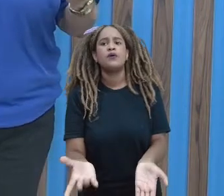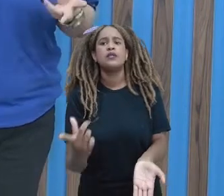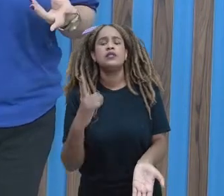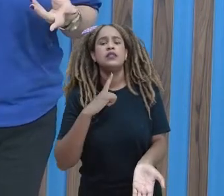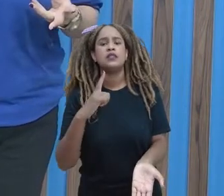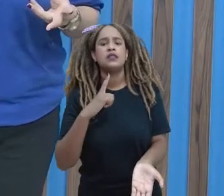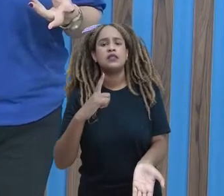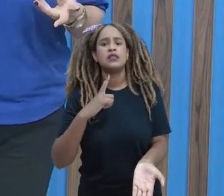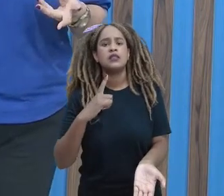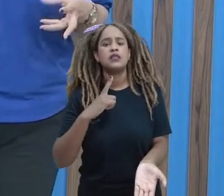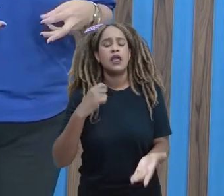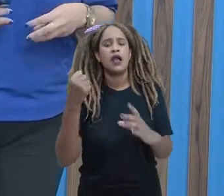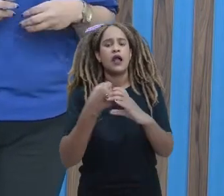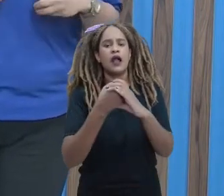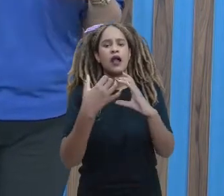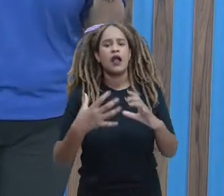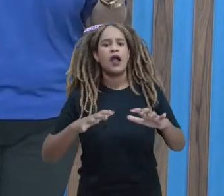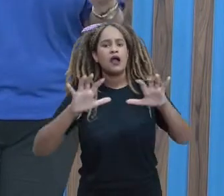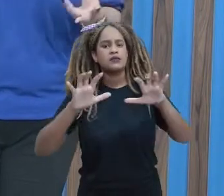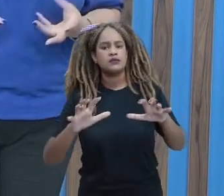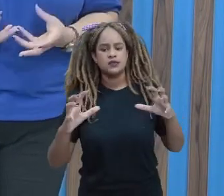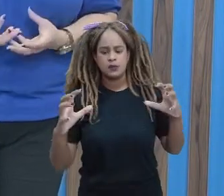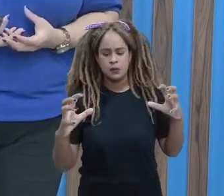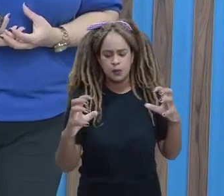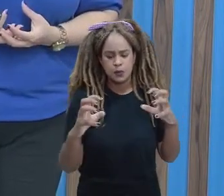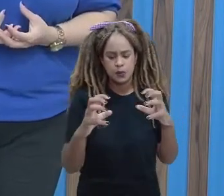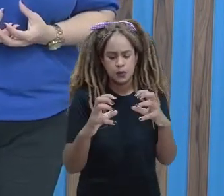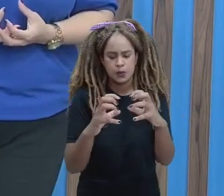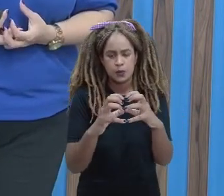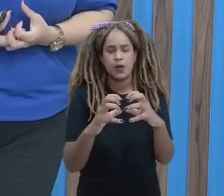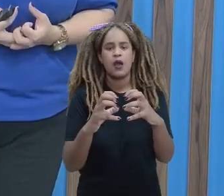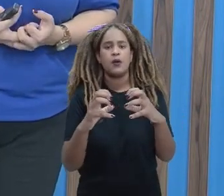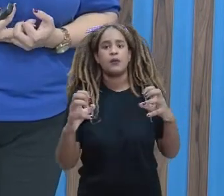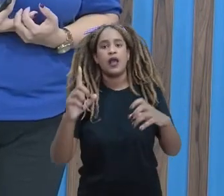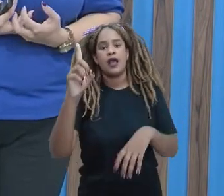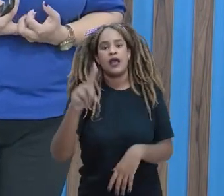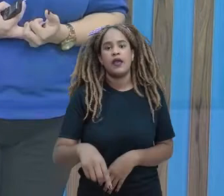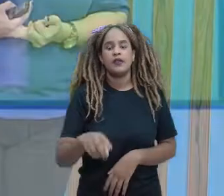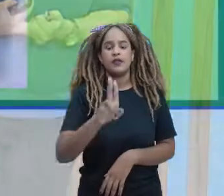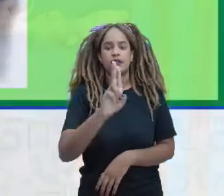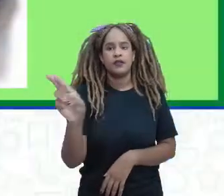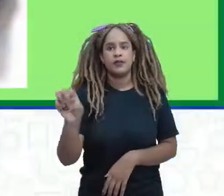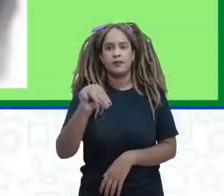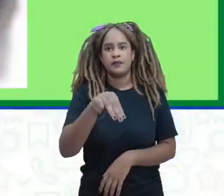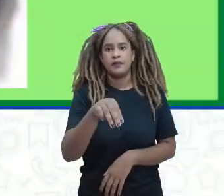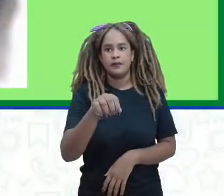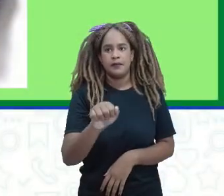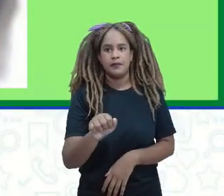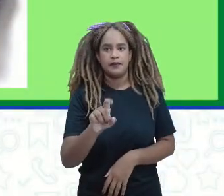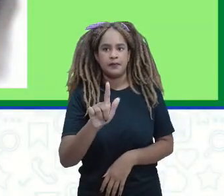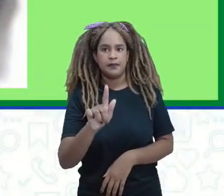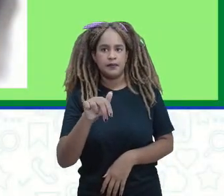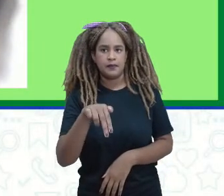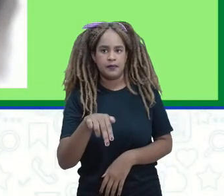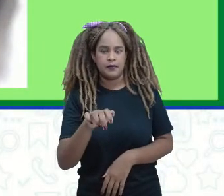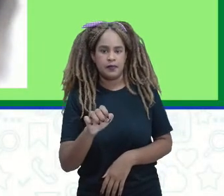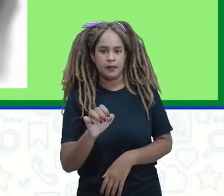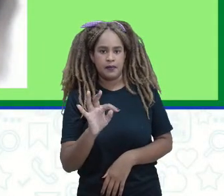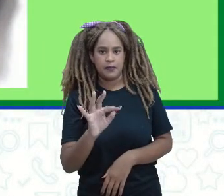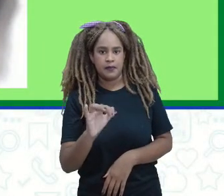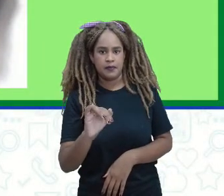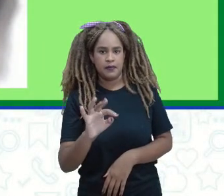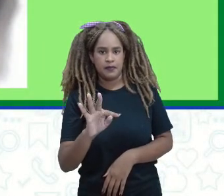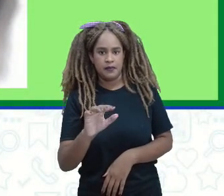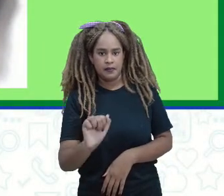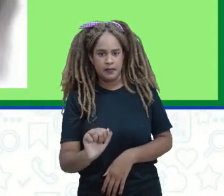essa característica, né? Como um ímã, a magnetita. Olha só a pedra aí, como é